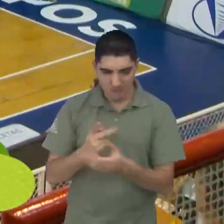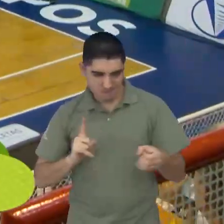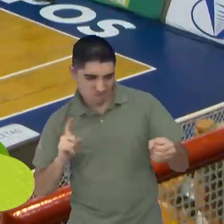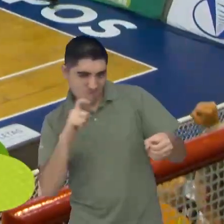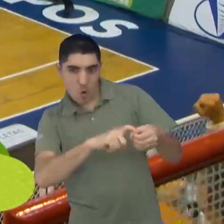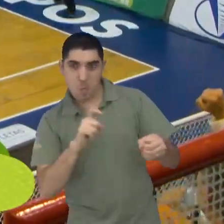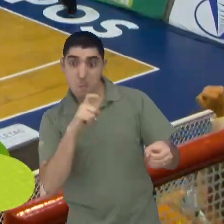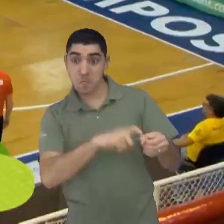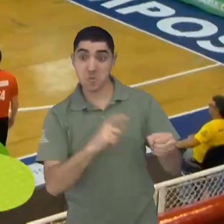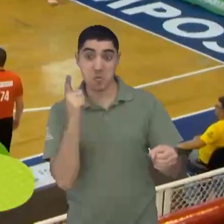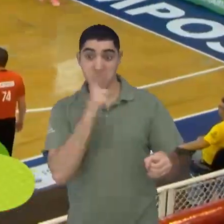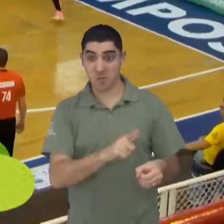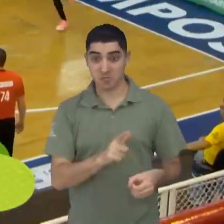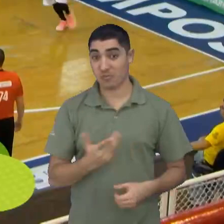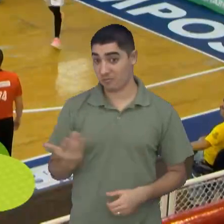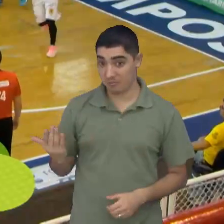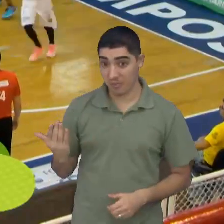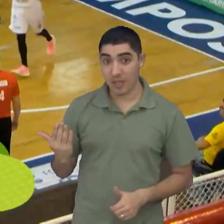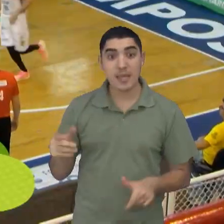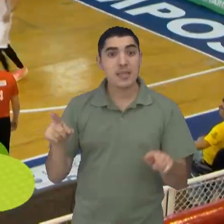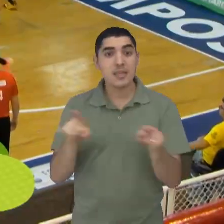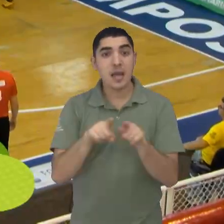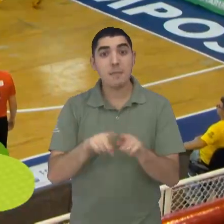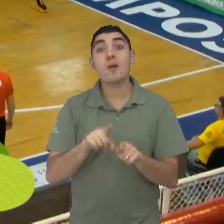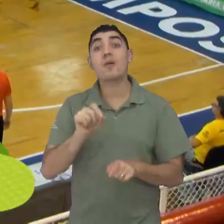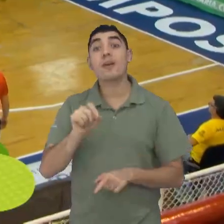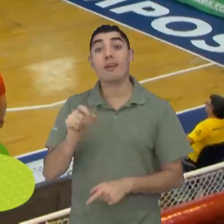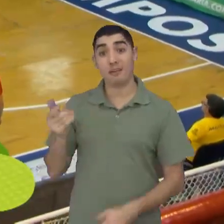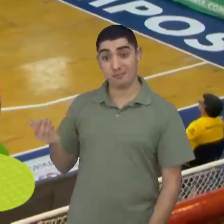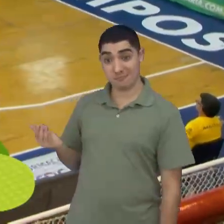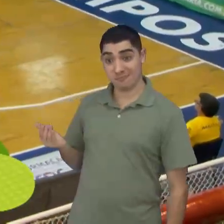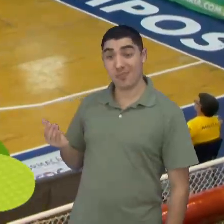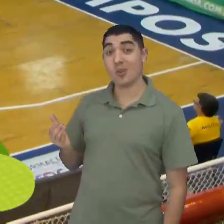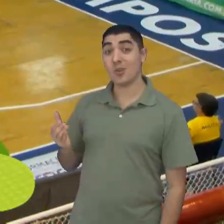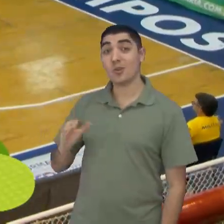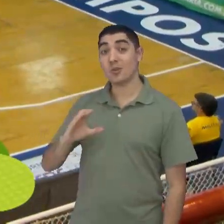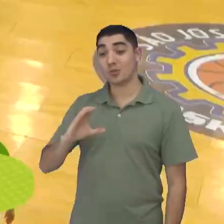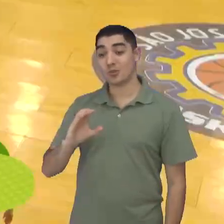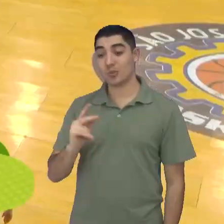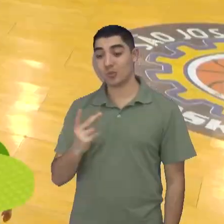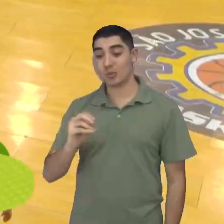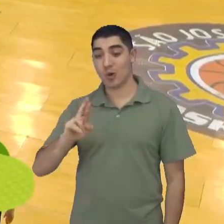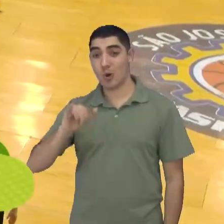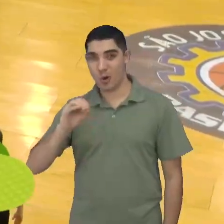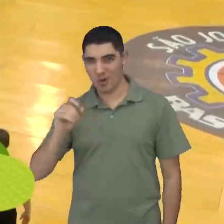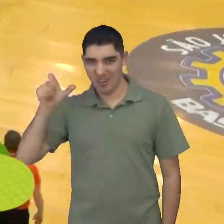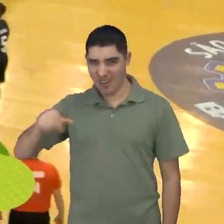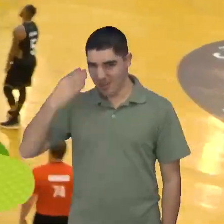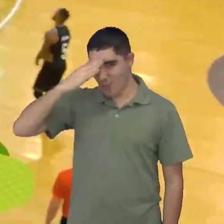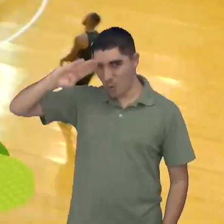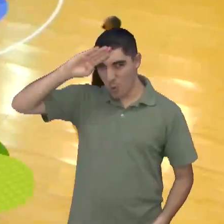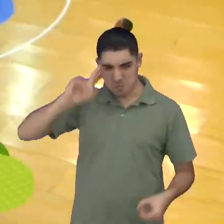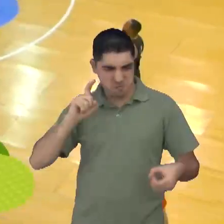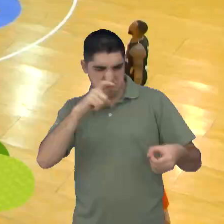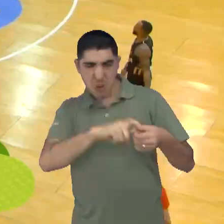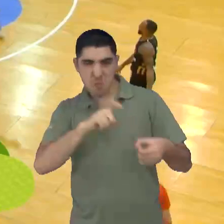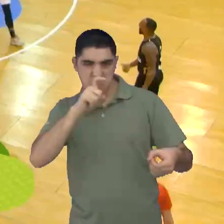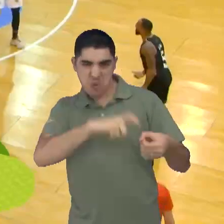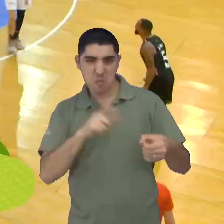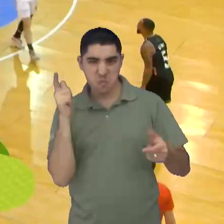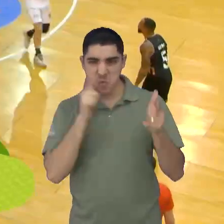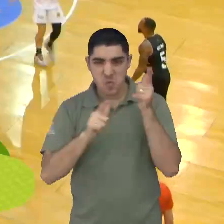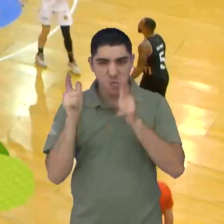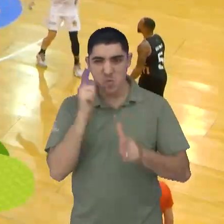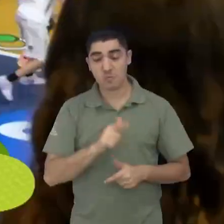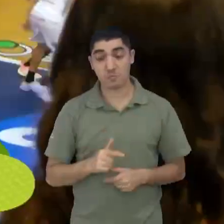nos contra-ataques. E ainda contava com as mãos calibradas do cubano Chorio. Nervoso no jogo, o Botafogo não